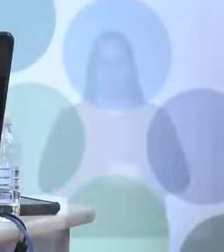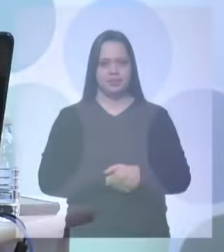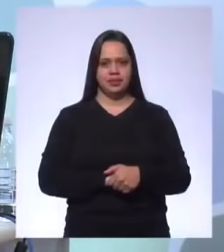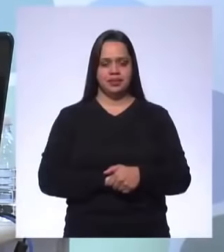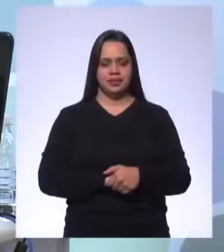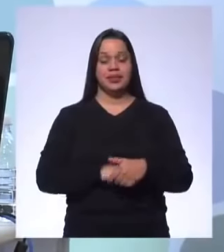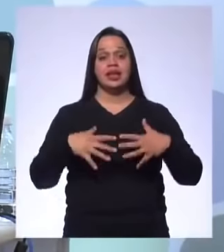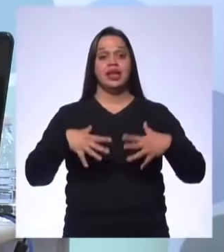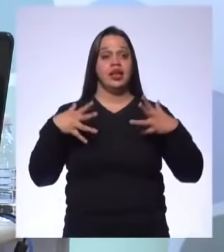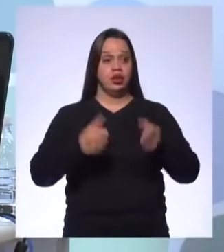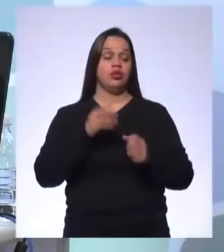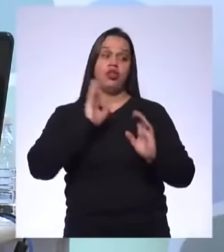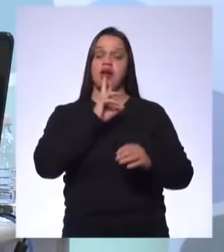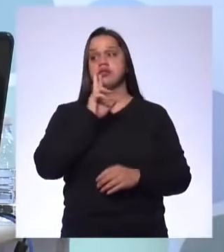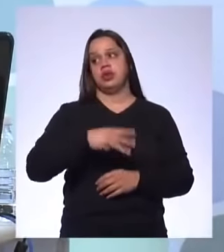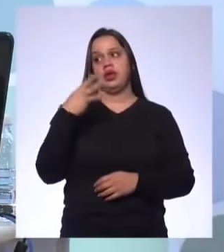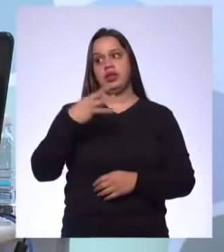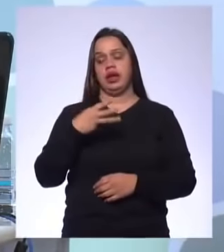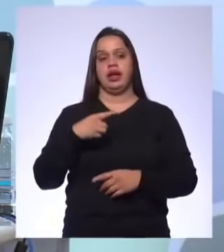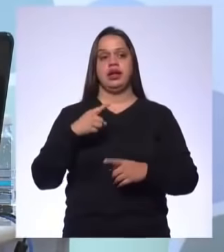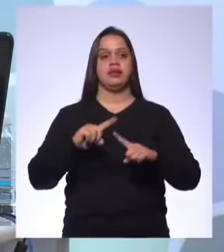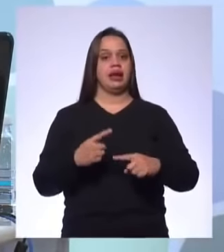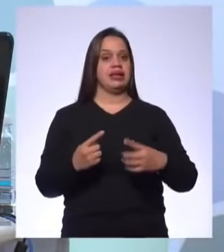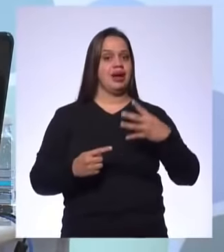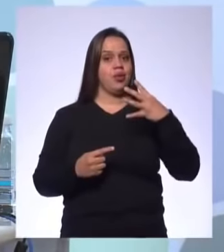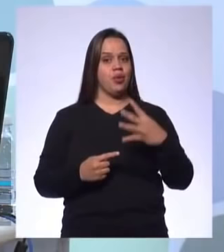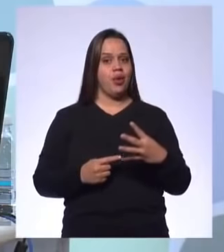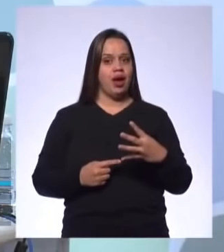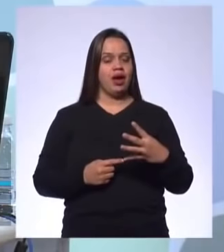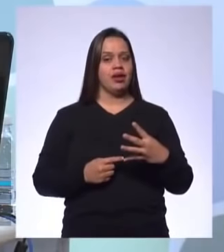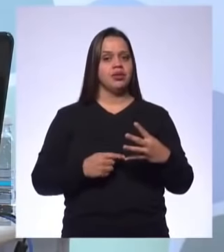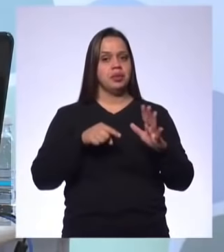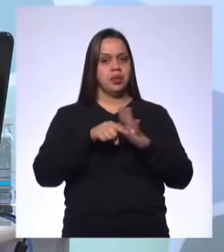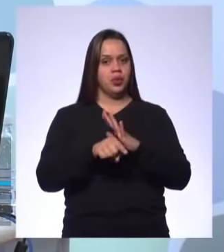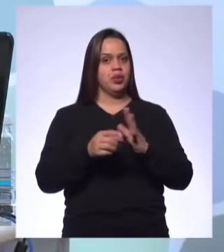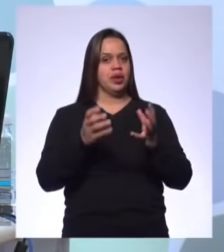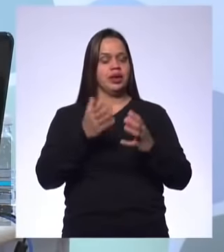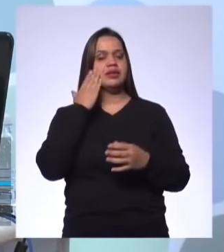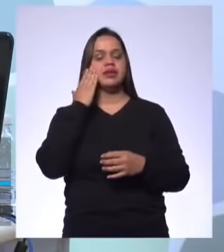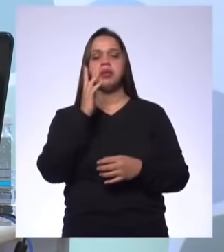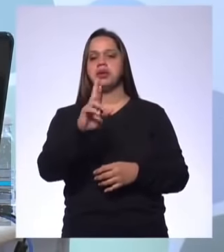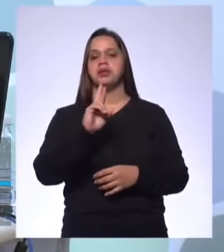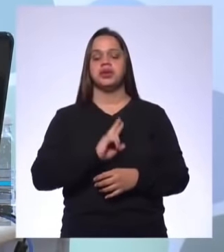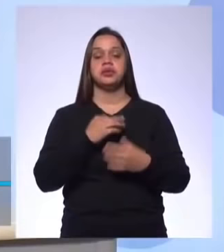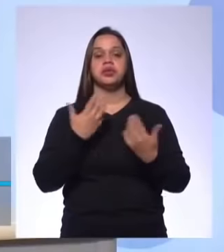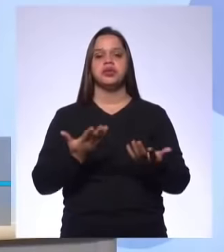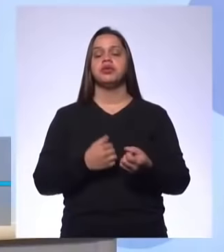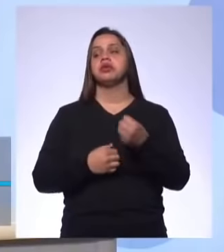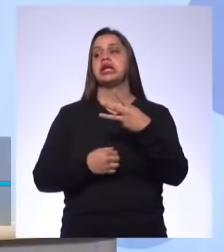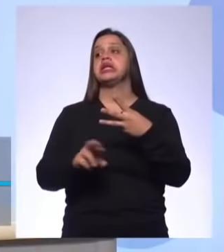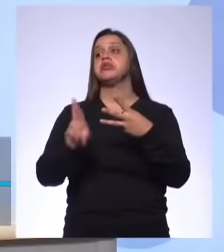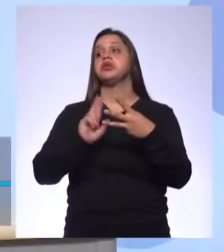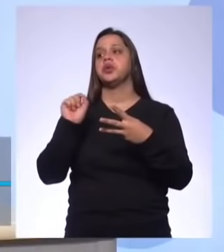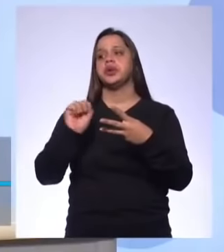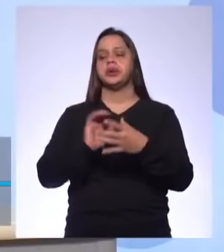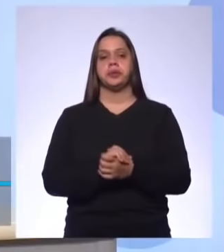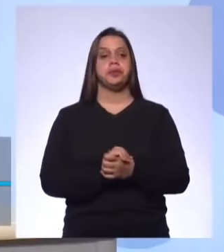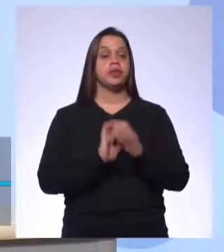Todo mundo respondeu a 3, né? Agora a 4 que eu queria saber. Vamos lá, Mônica, o que eles colocaram na 3? Olha, na